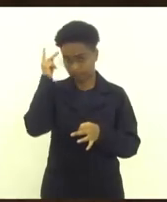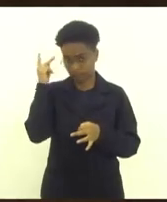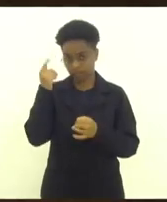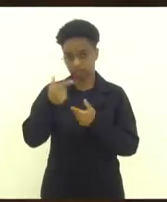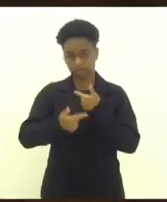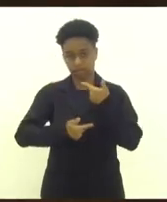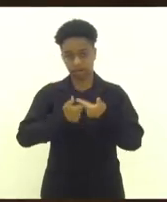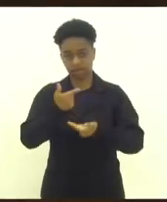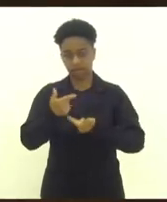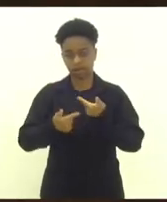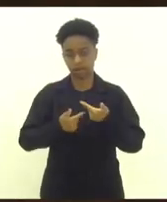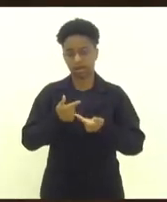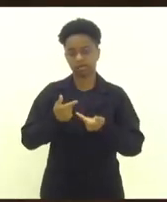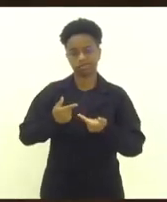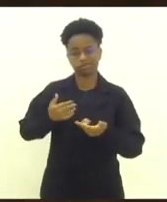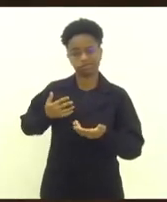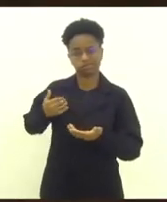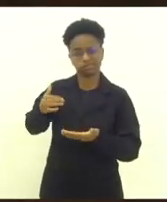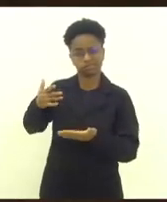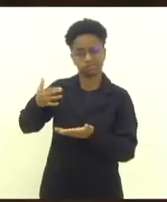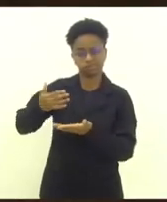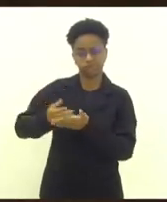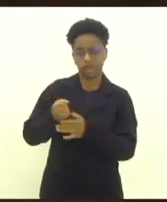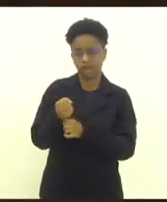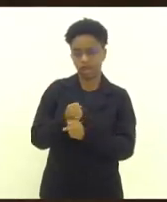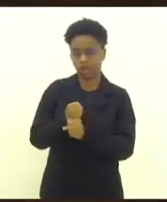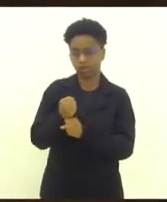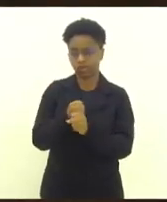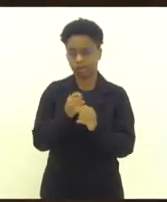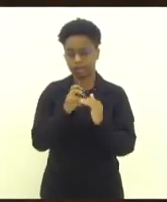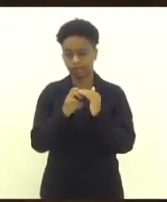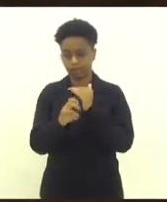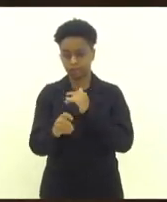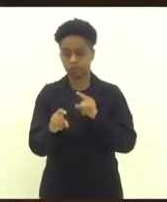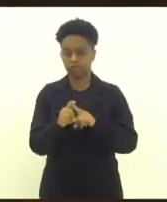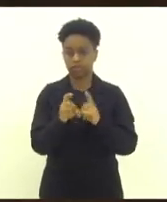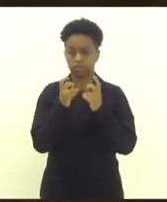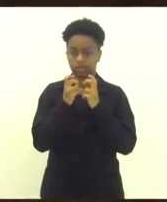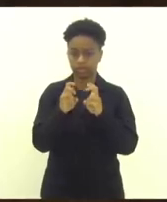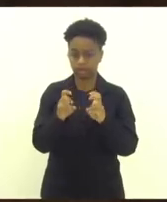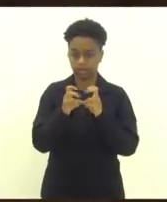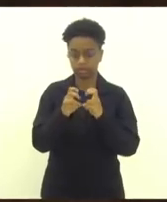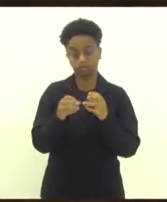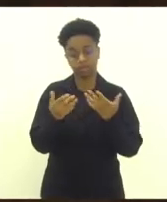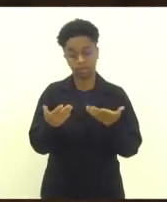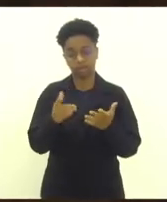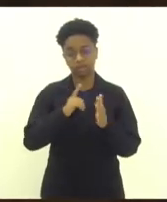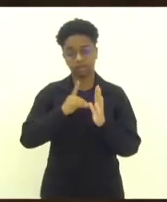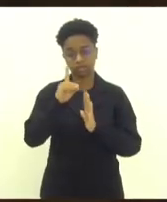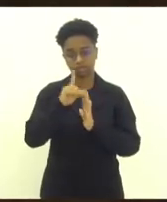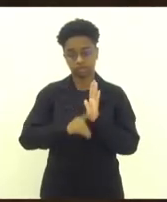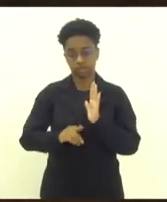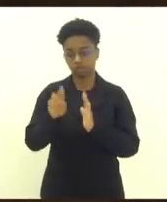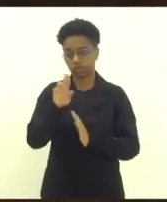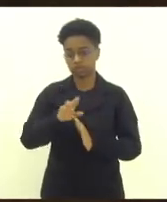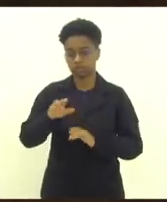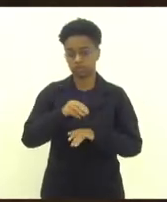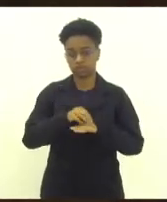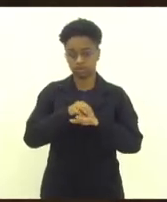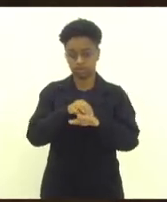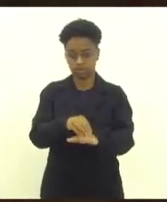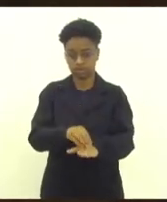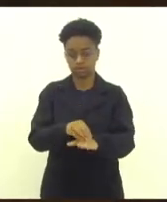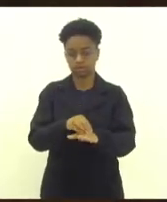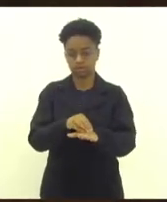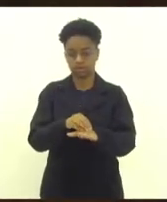a vida toda no metrô e no trem e tem o direito de usar o transporte através